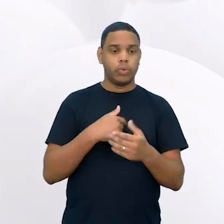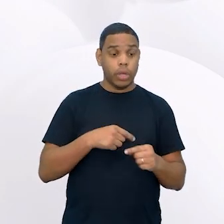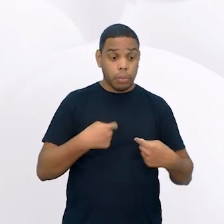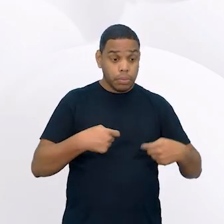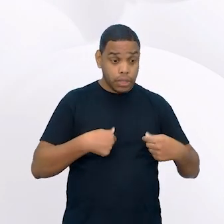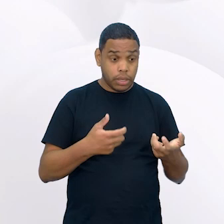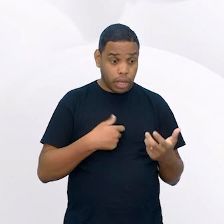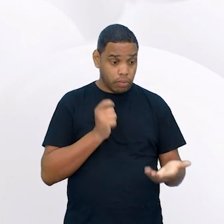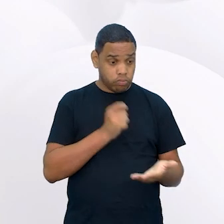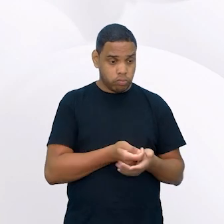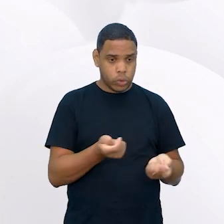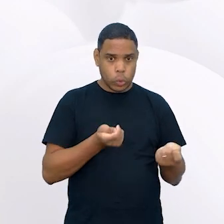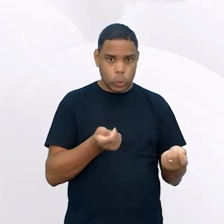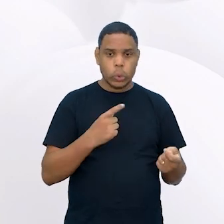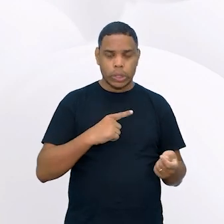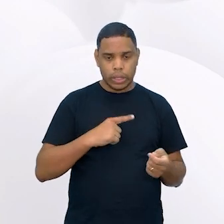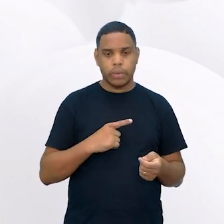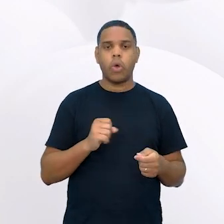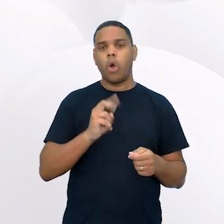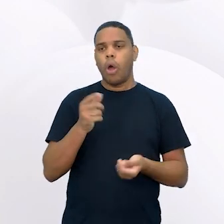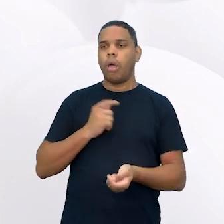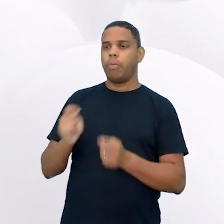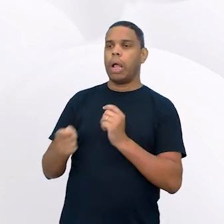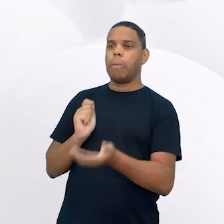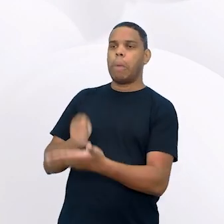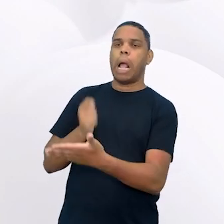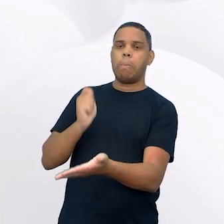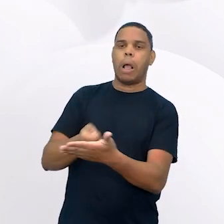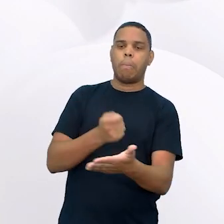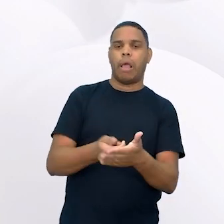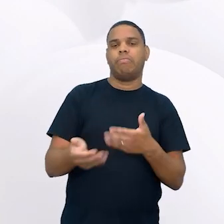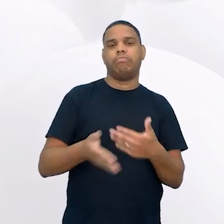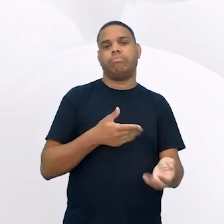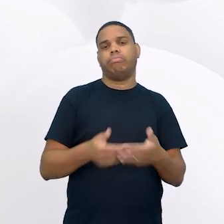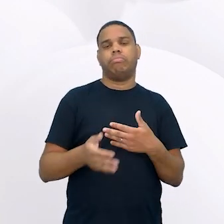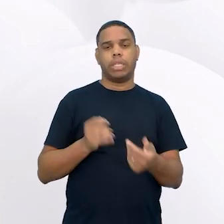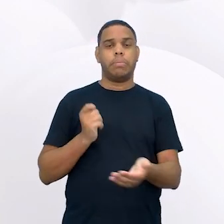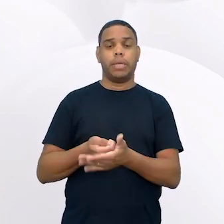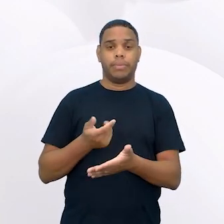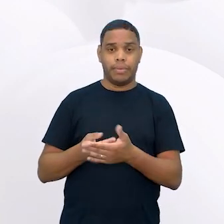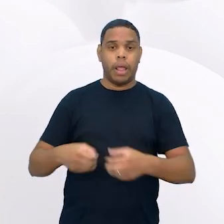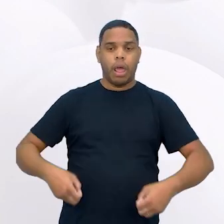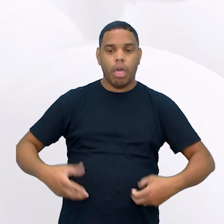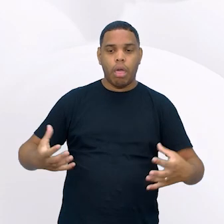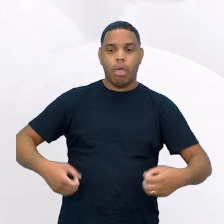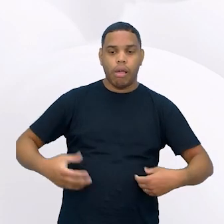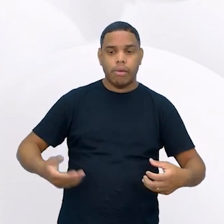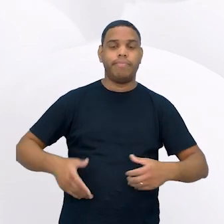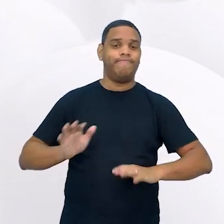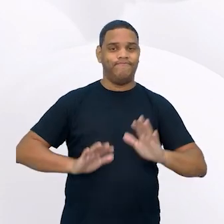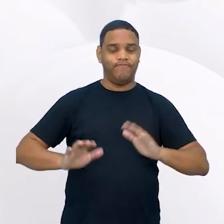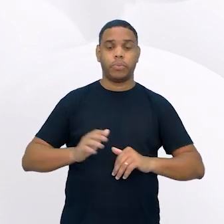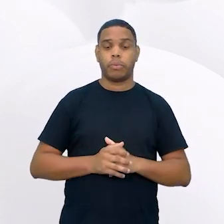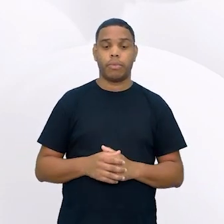e o que a gente deseja, e o quanto é importante a gente ter o que a gente deseja, muitas vezes é só desejo mesmo,